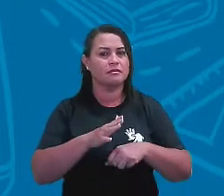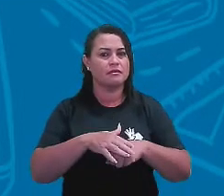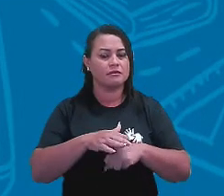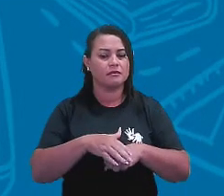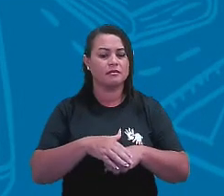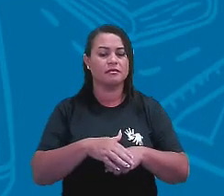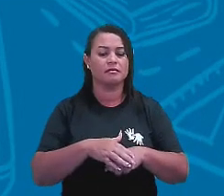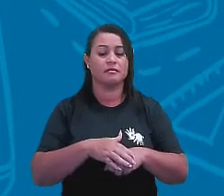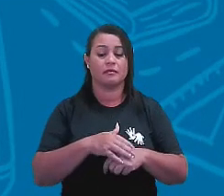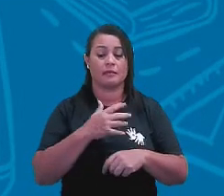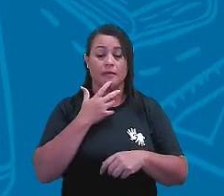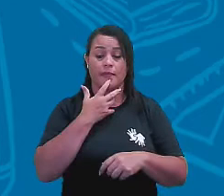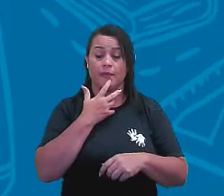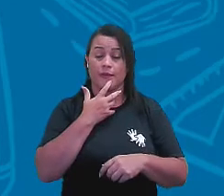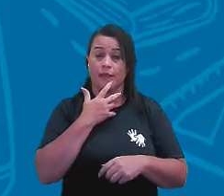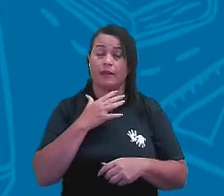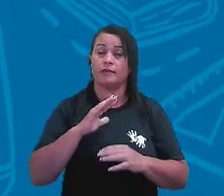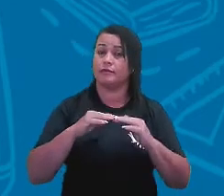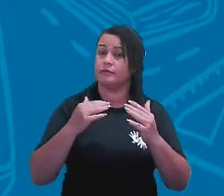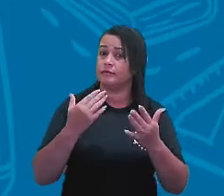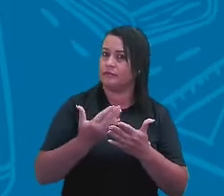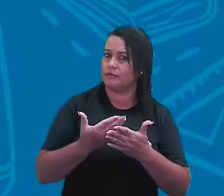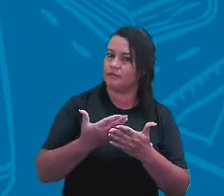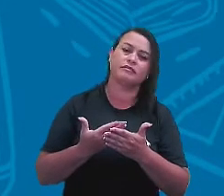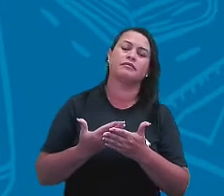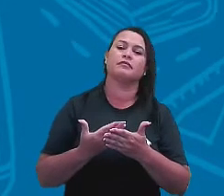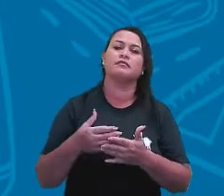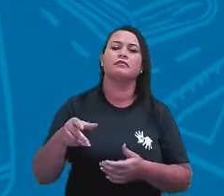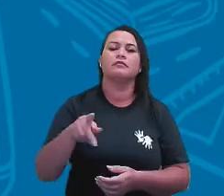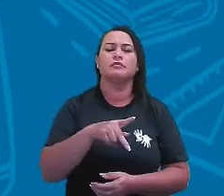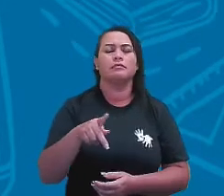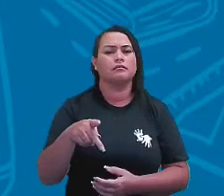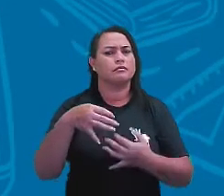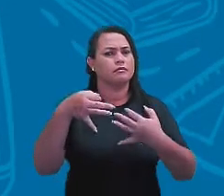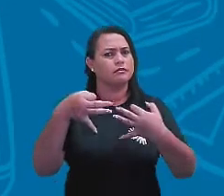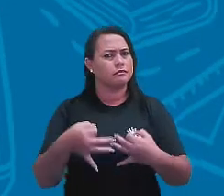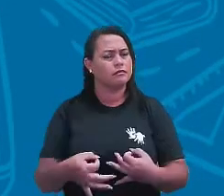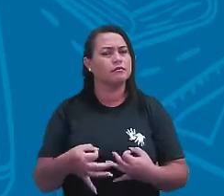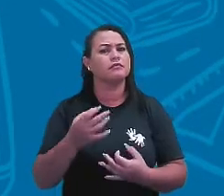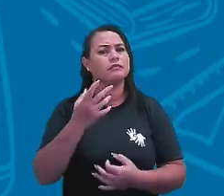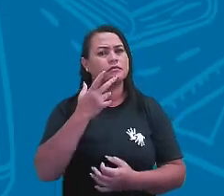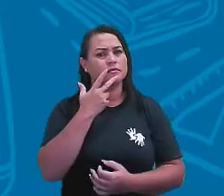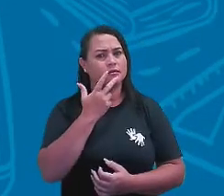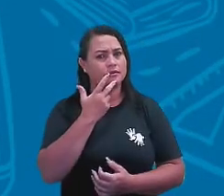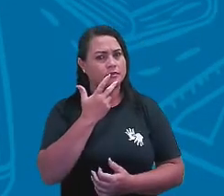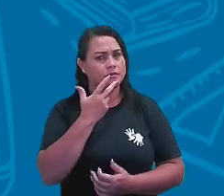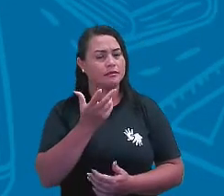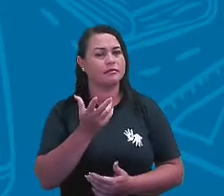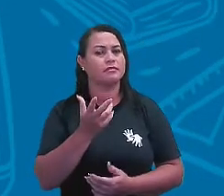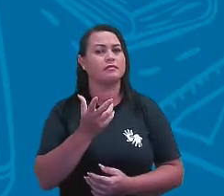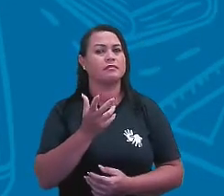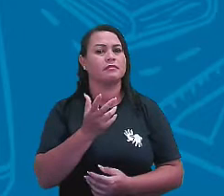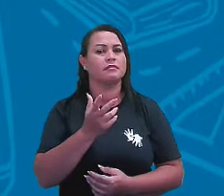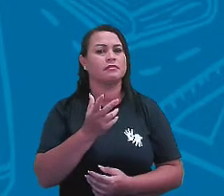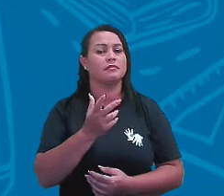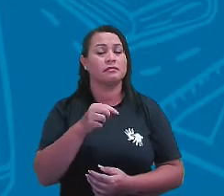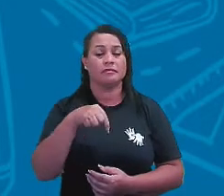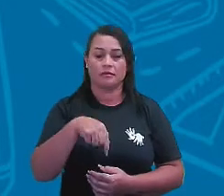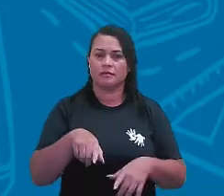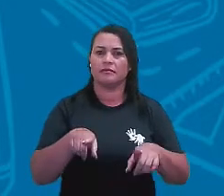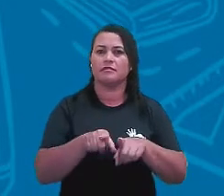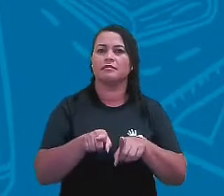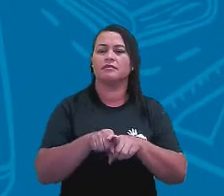momento na escola, né? A professora com certeza falou para vocês. A gente aqui, o pessoal da TV também